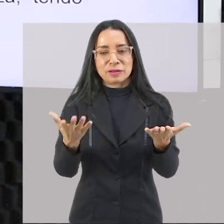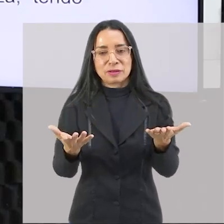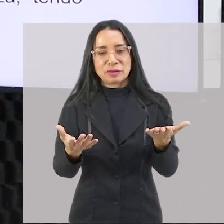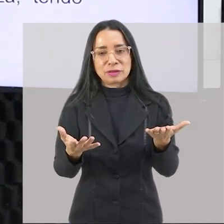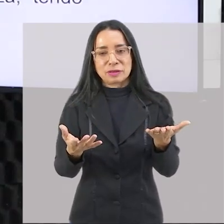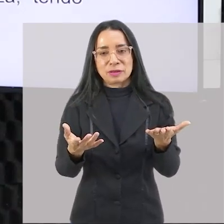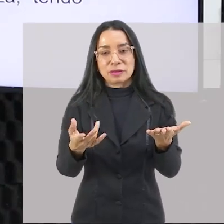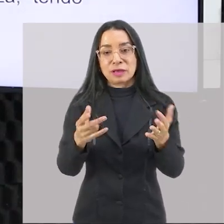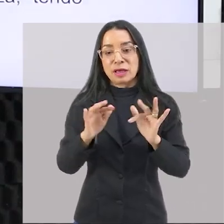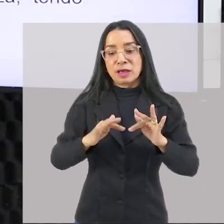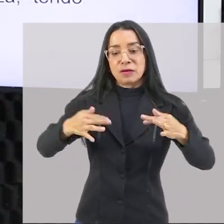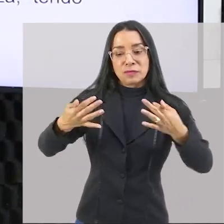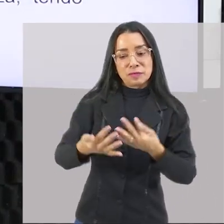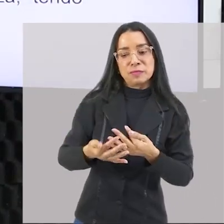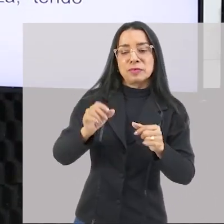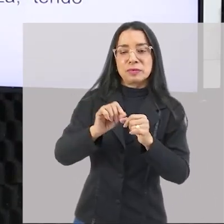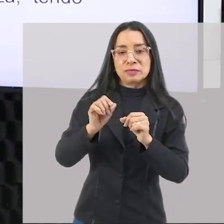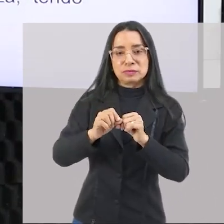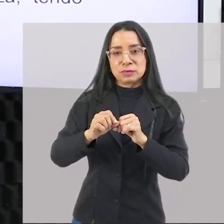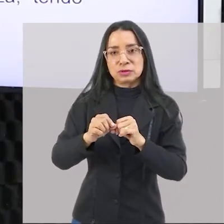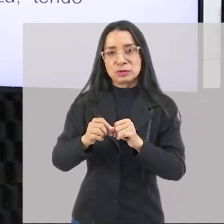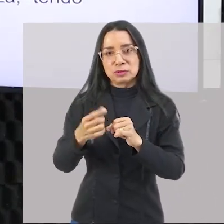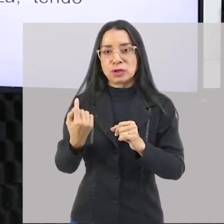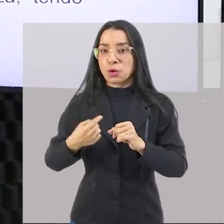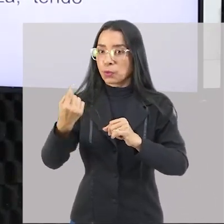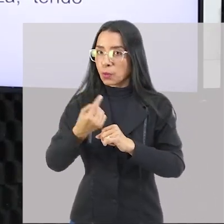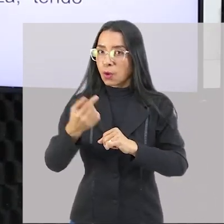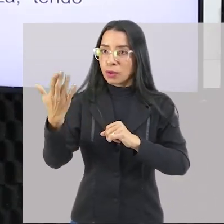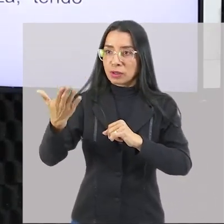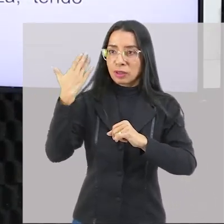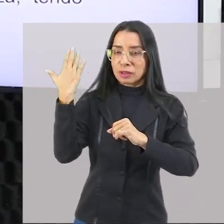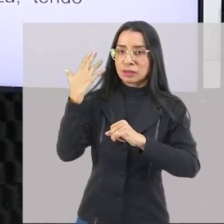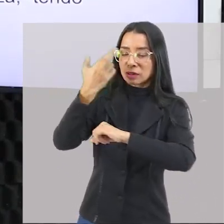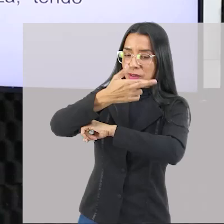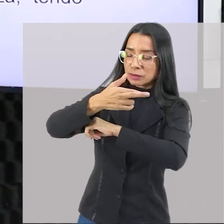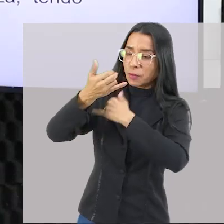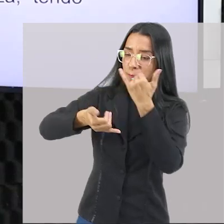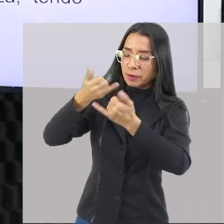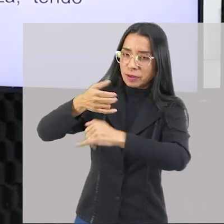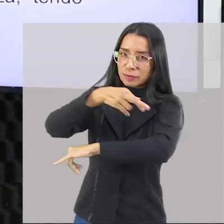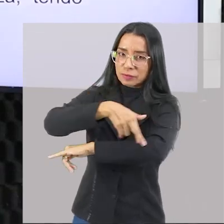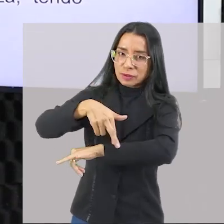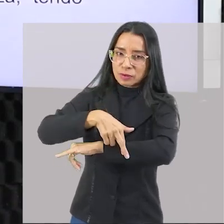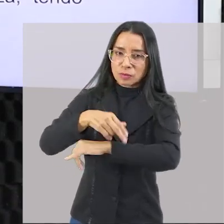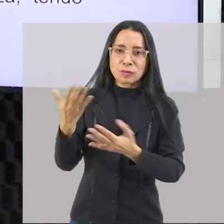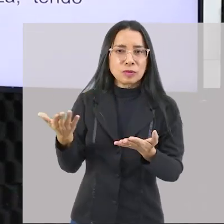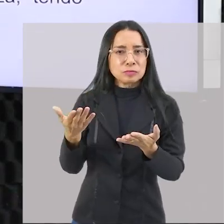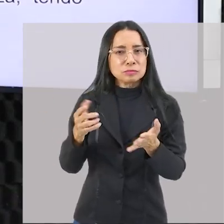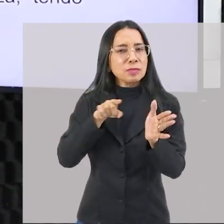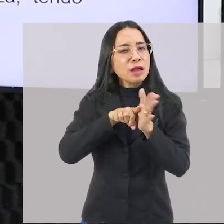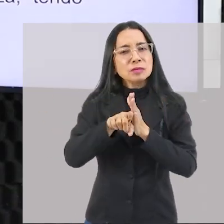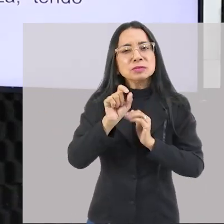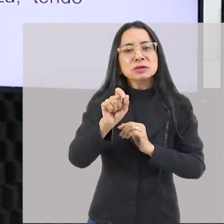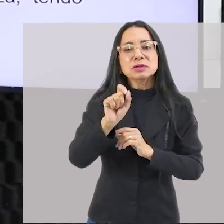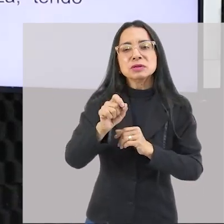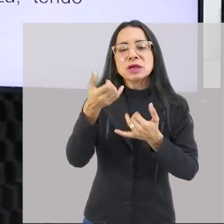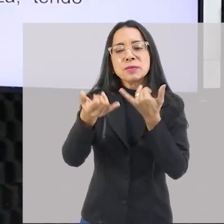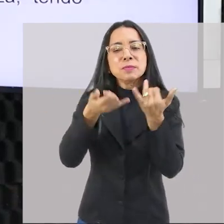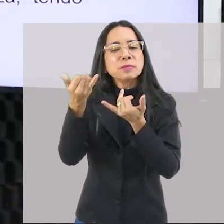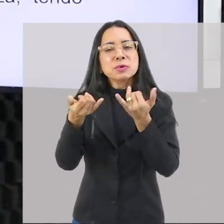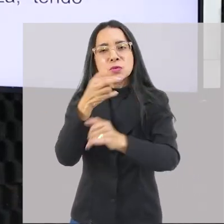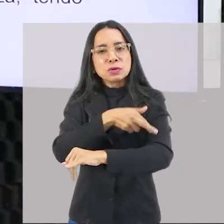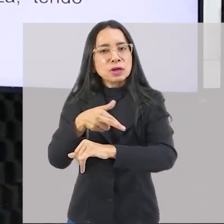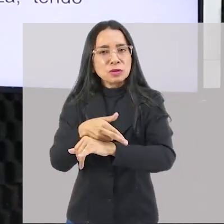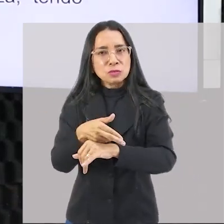Os pais de vocês faziam isso, a gente brincava na rua, vocês não brincam na rua, né? Quem de vocês brincou na rua? Para é perigoso, tem carro, não